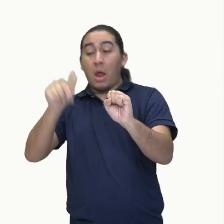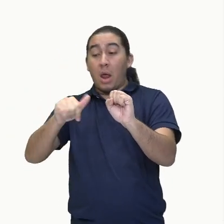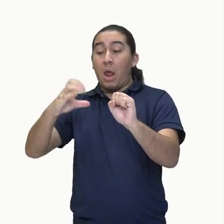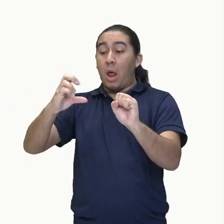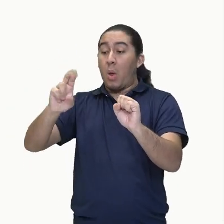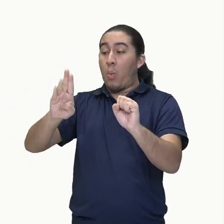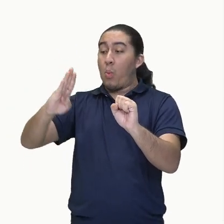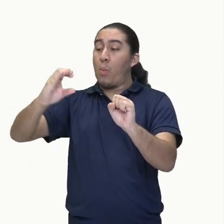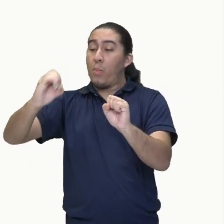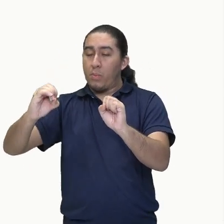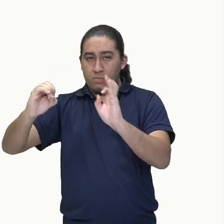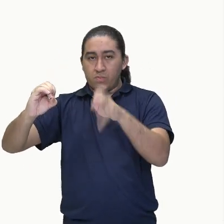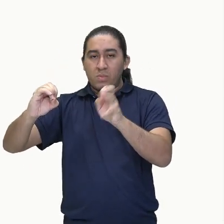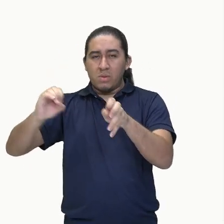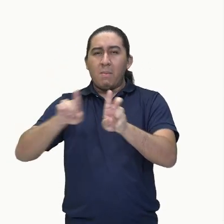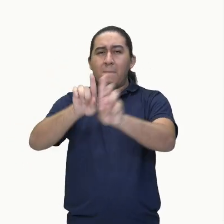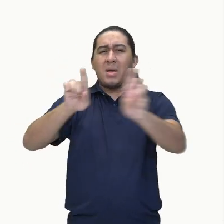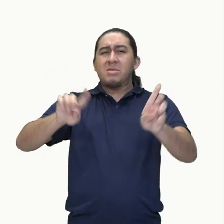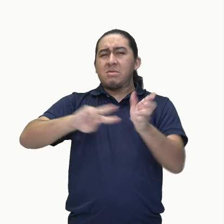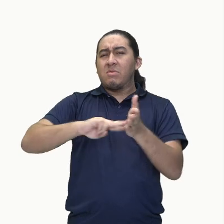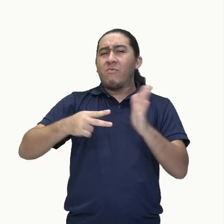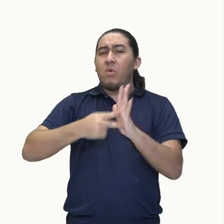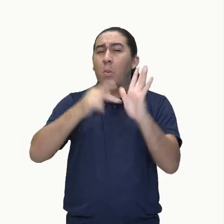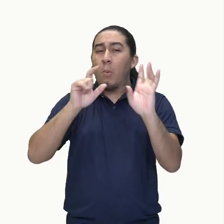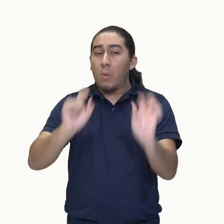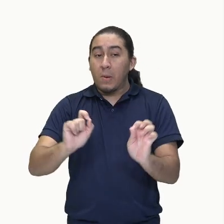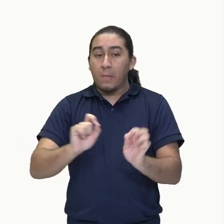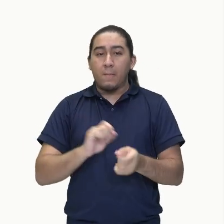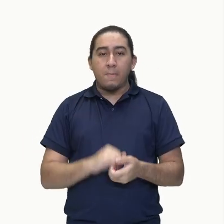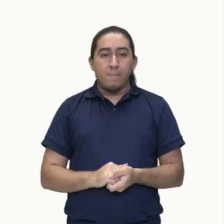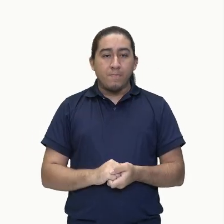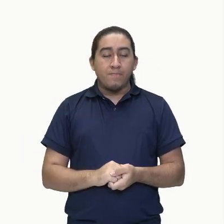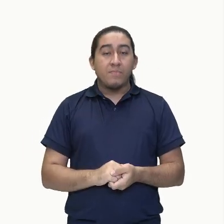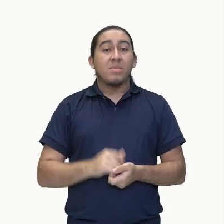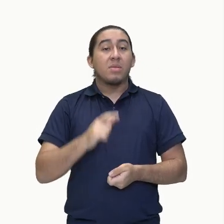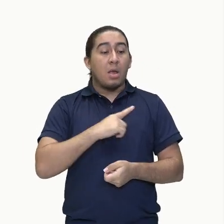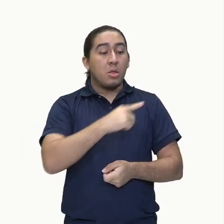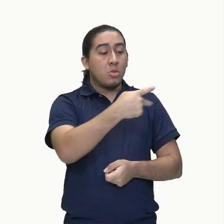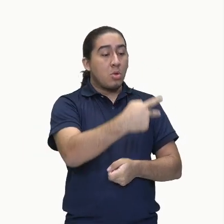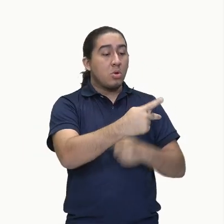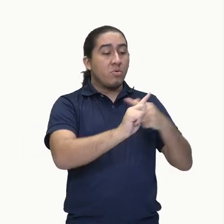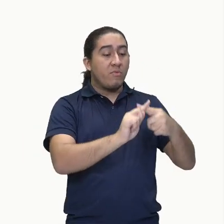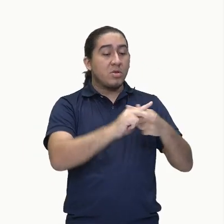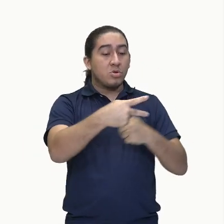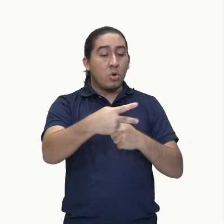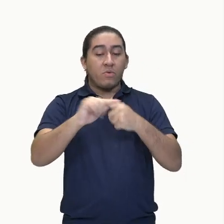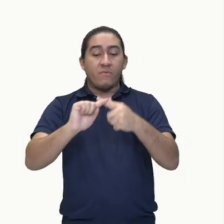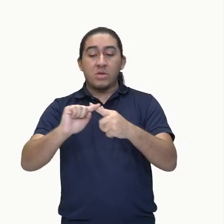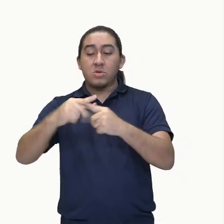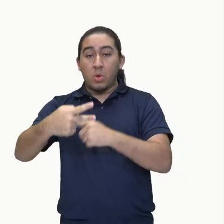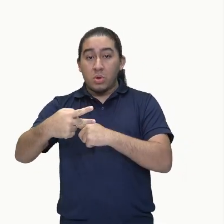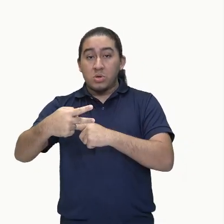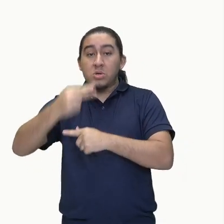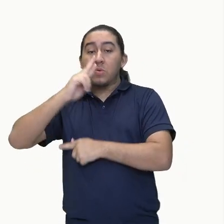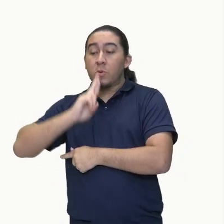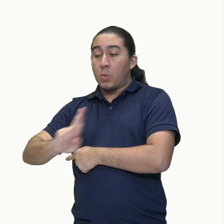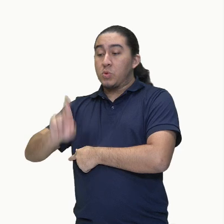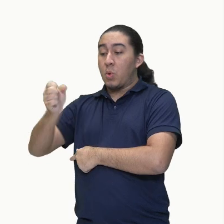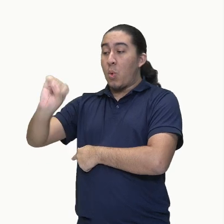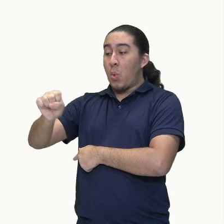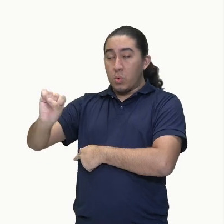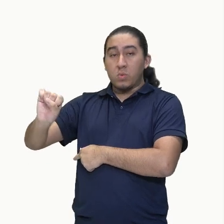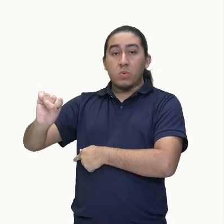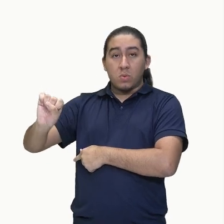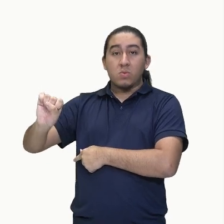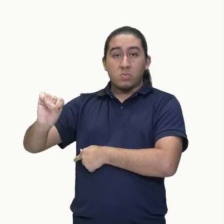que é que isso significa? Isso significa que eu vou multiplicar 2 vezes 2, depois eu vou multiplicar por 2